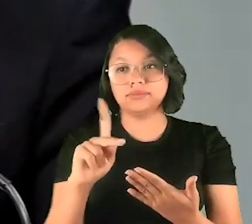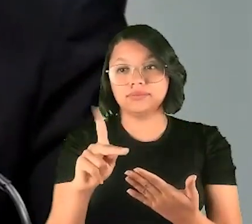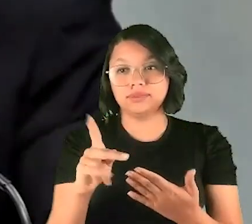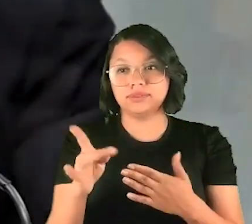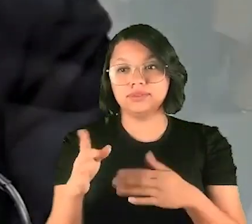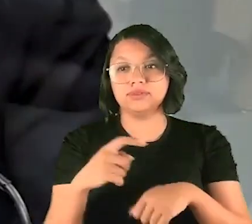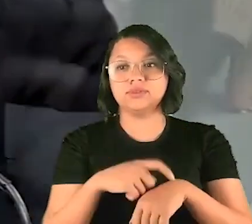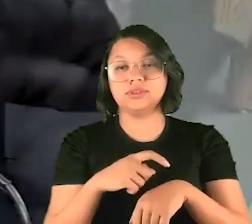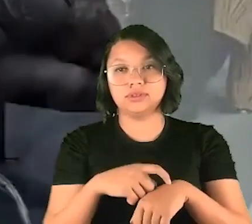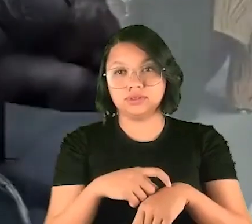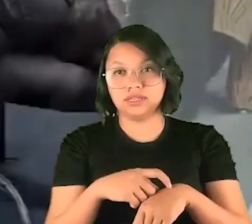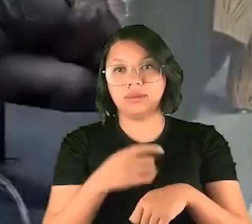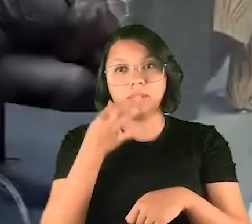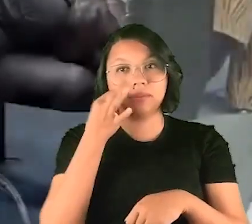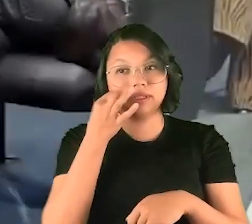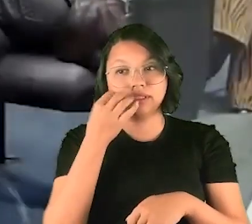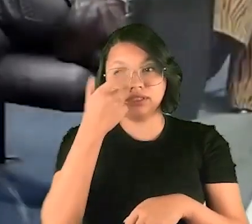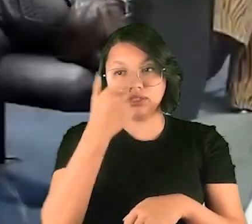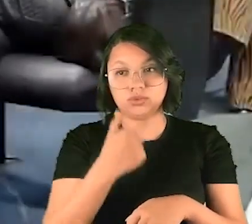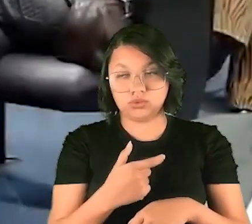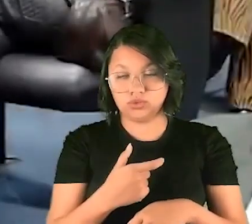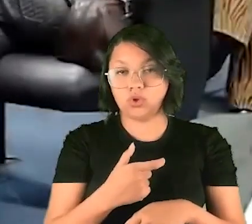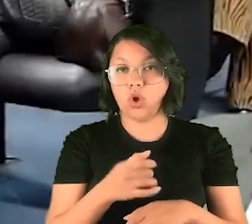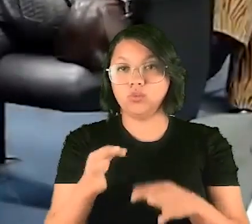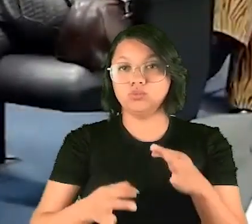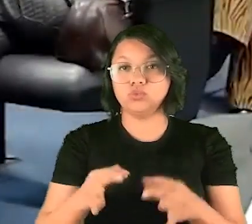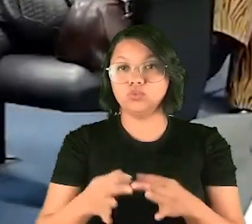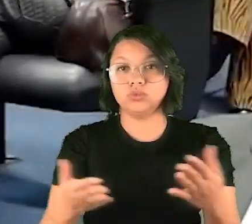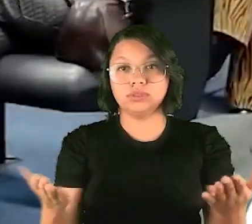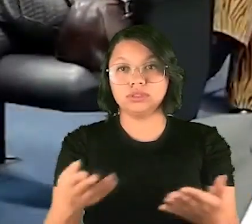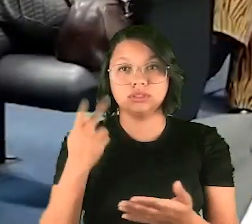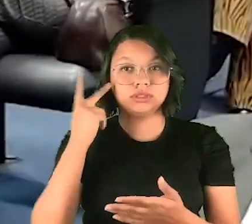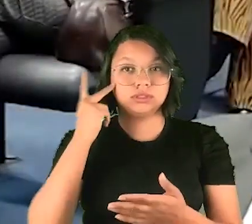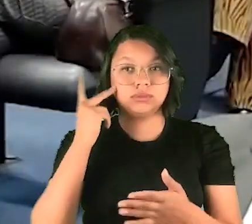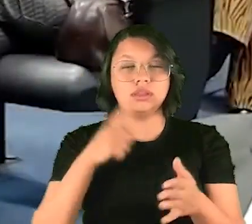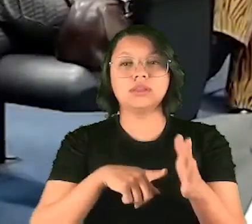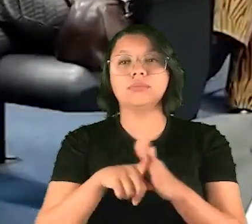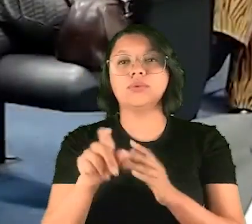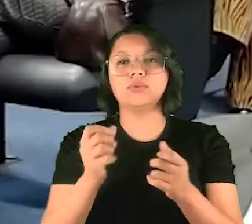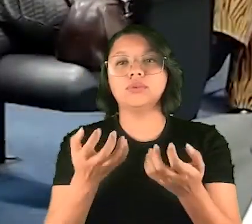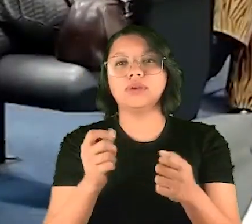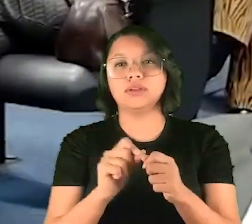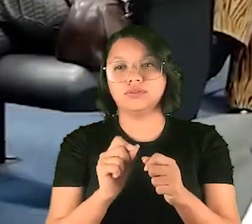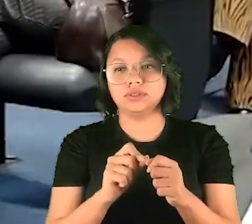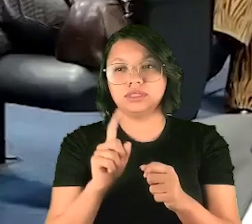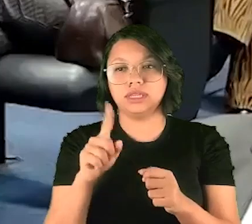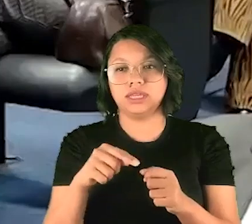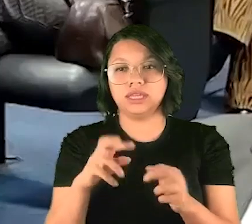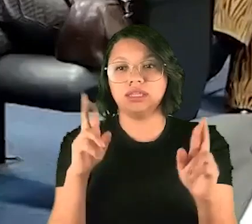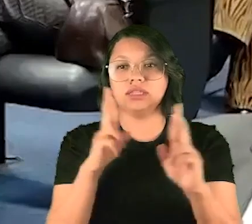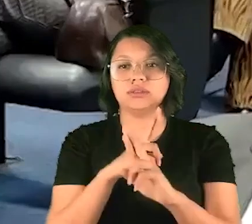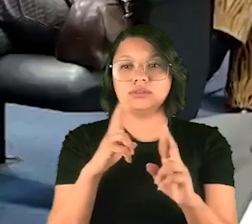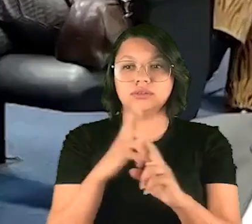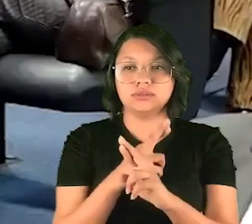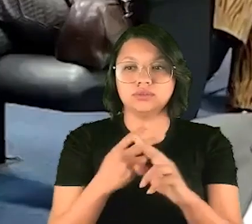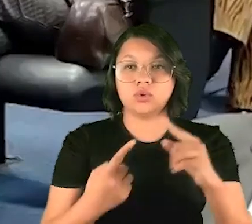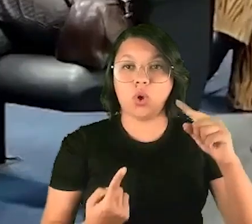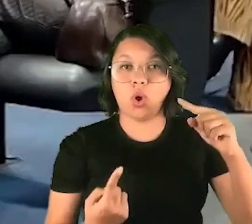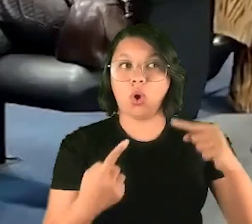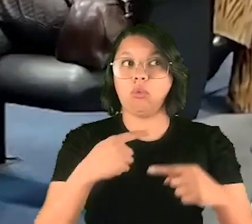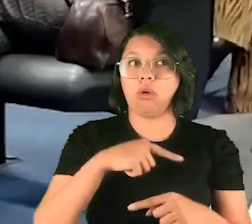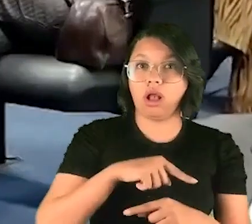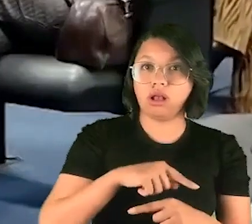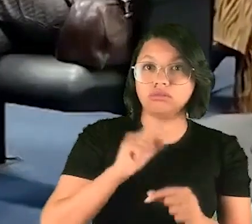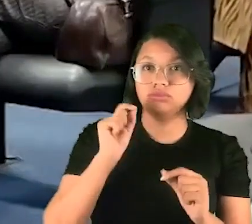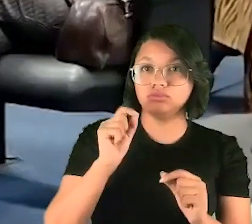Doutor, primeiro eu agradeço pelo seu tempo, pela sua presença. Meu nome é Regilena, sou juíza aqui em São Paulo. E a pergunta que eu gostaria